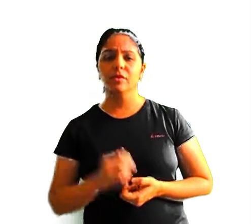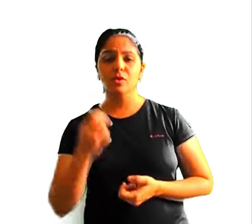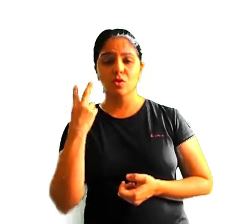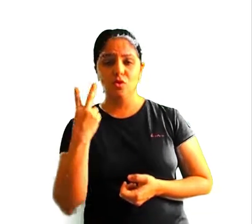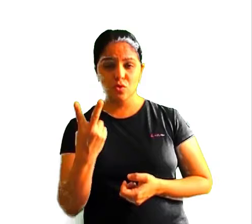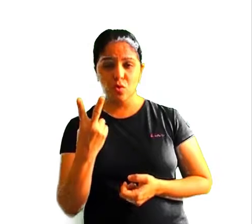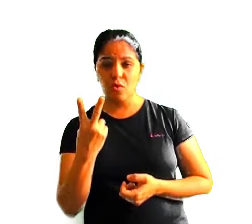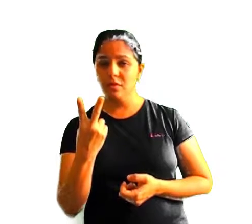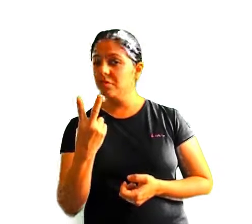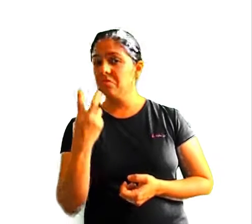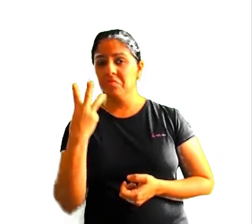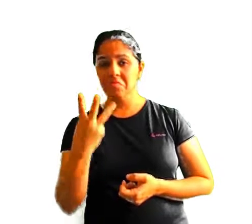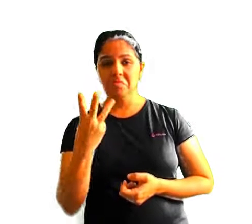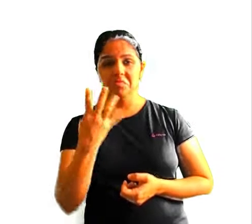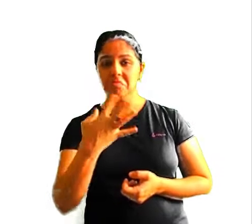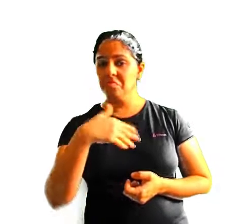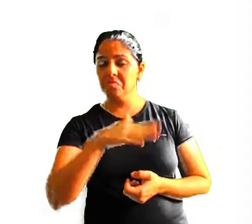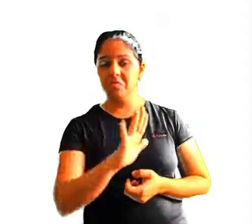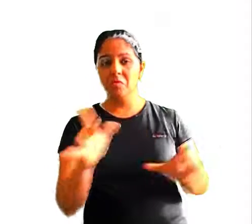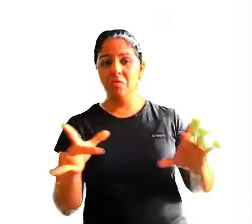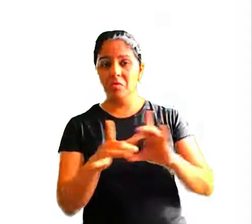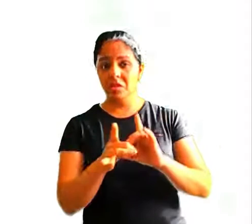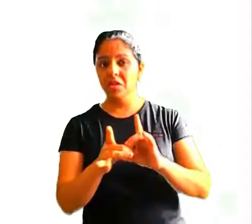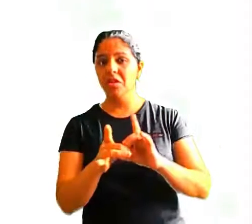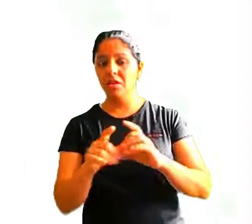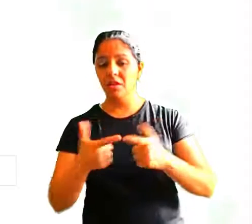Bom, quando